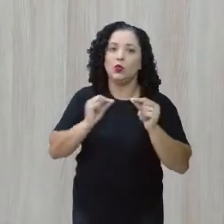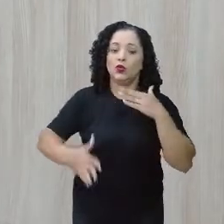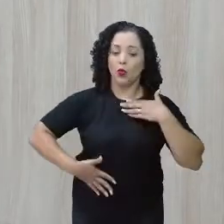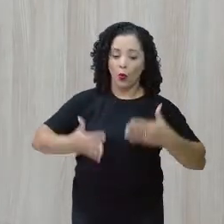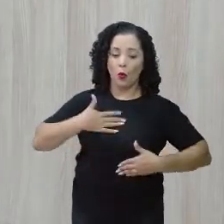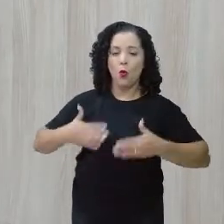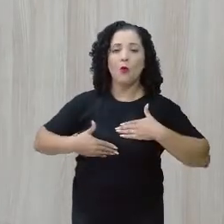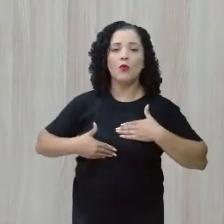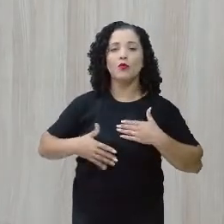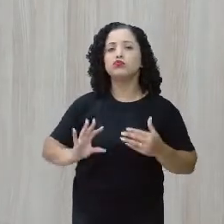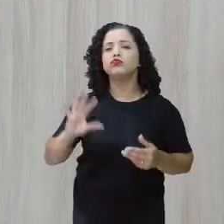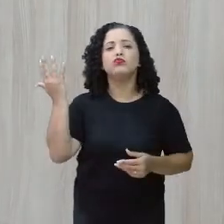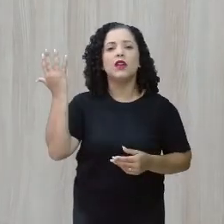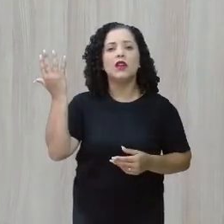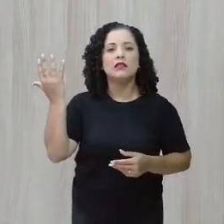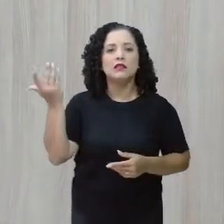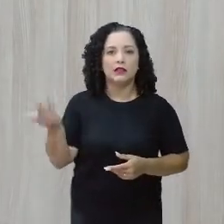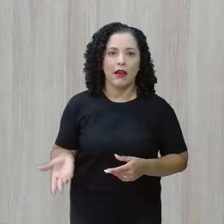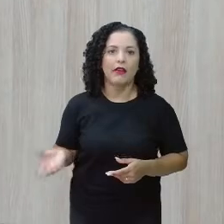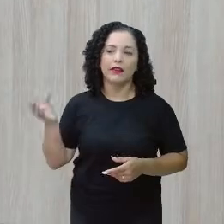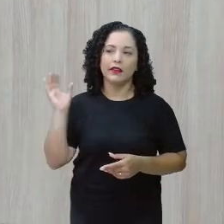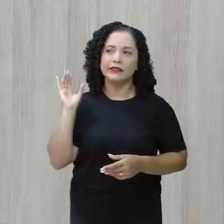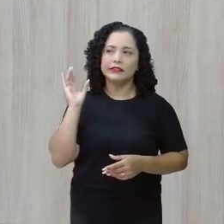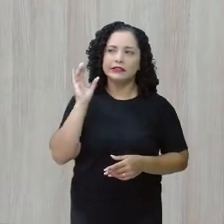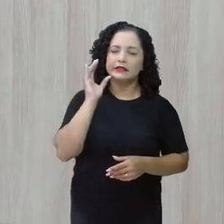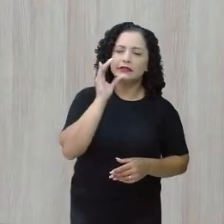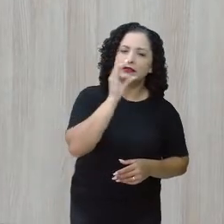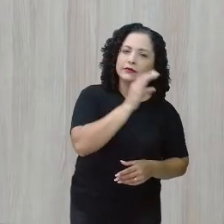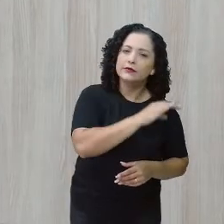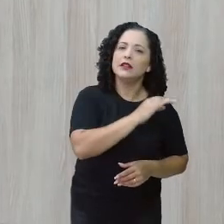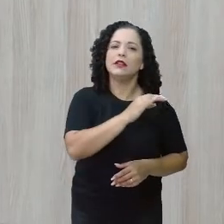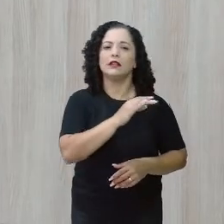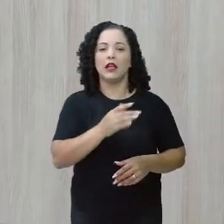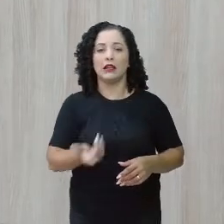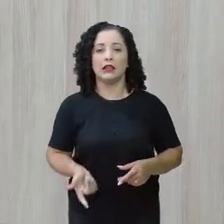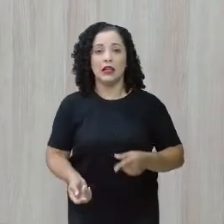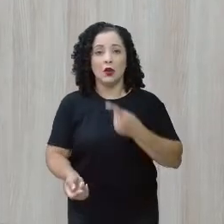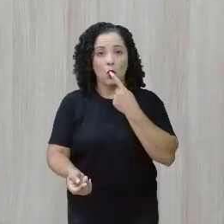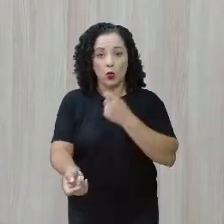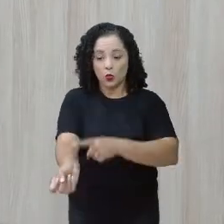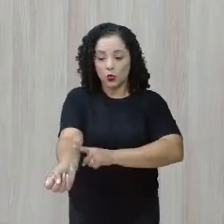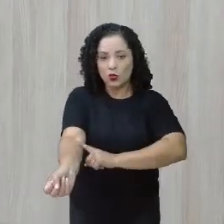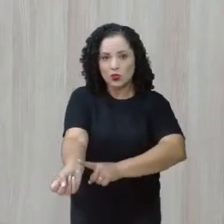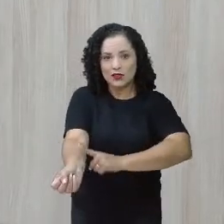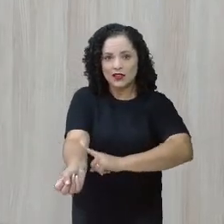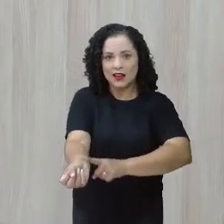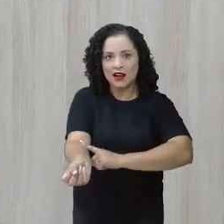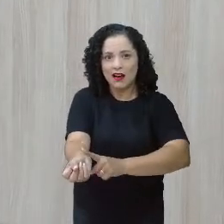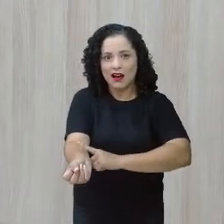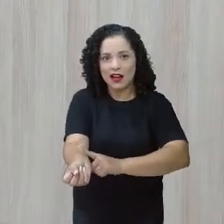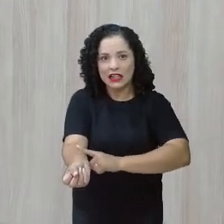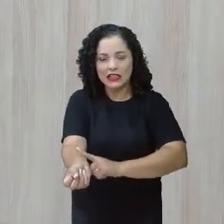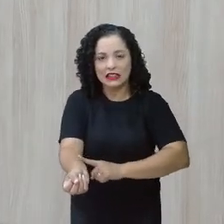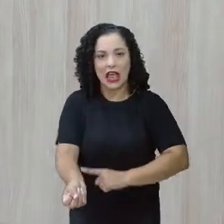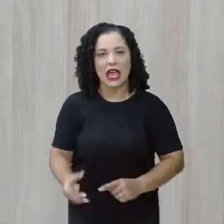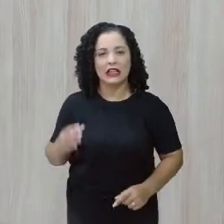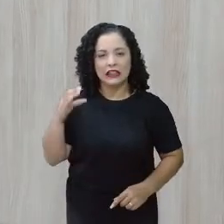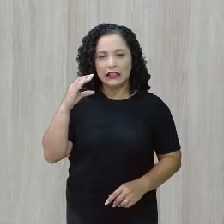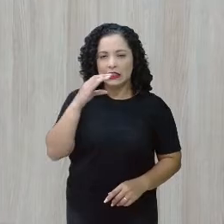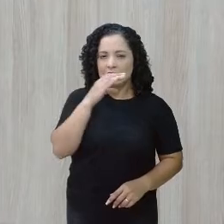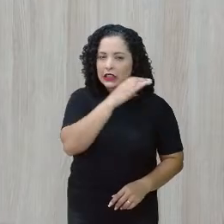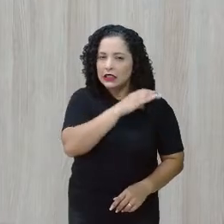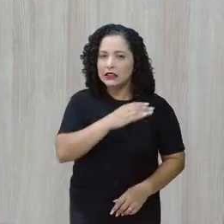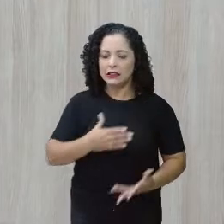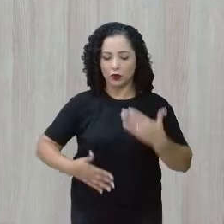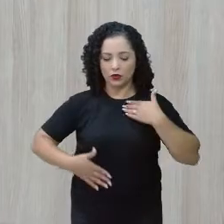circulatório faz? O aquecimento, né, a questão da temperatura aí do nosso sangue, vai ajudar a manter os órgãos internos